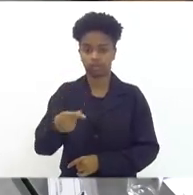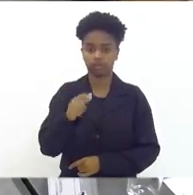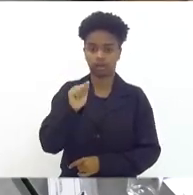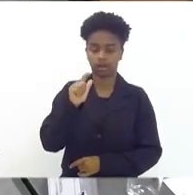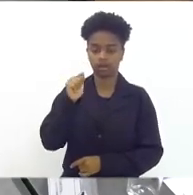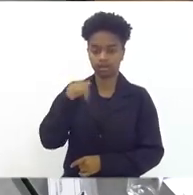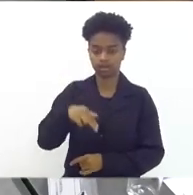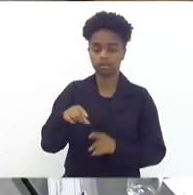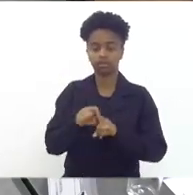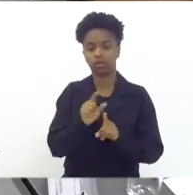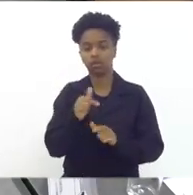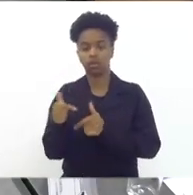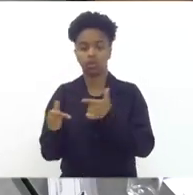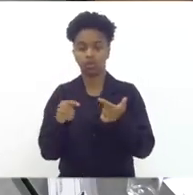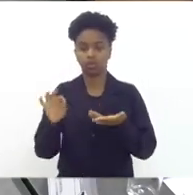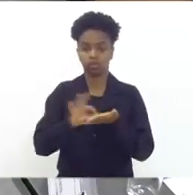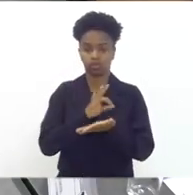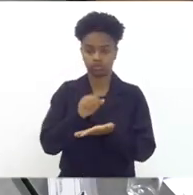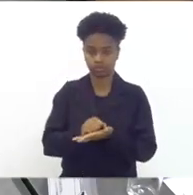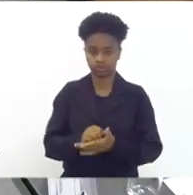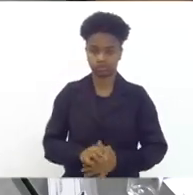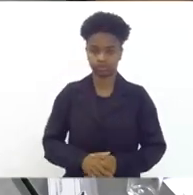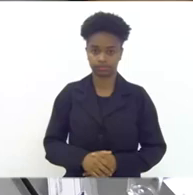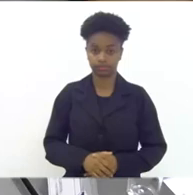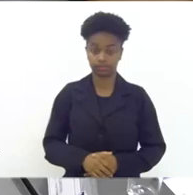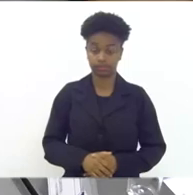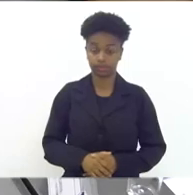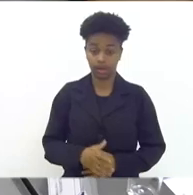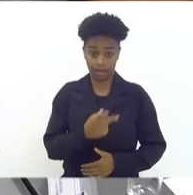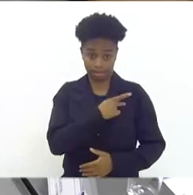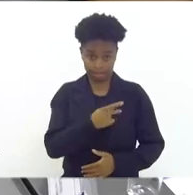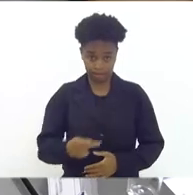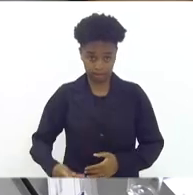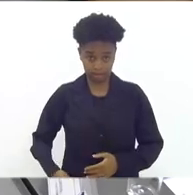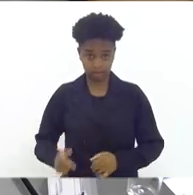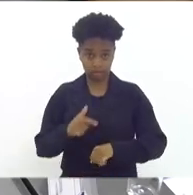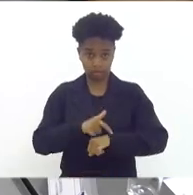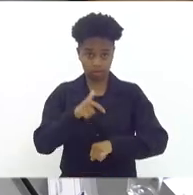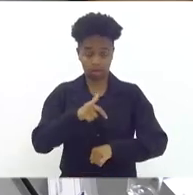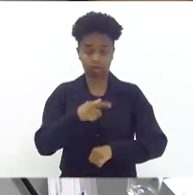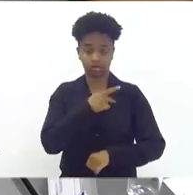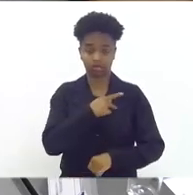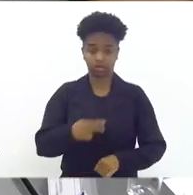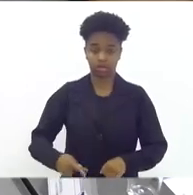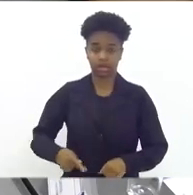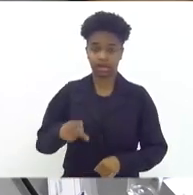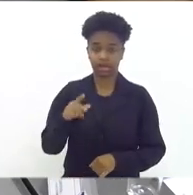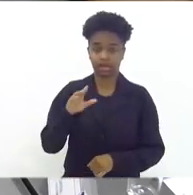Deputado também o senhor presidente na fala da presidente Kátia